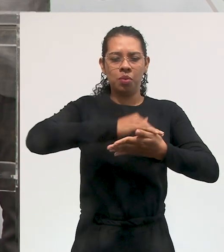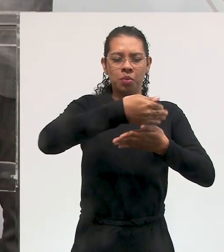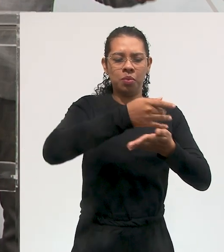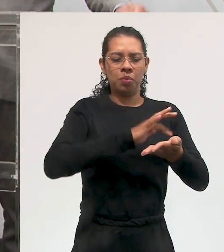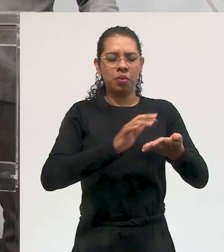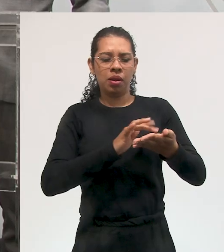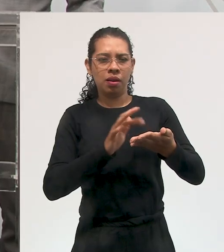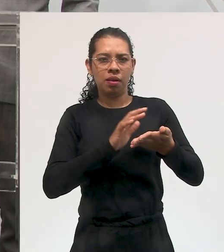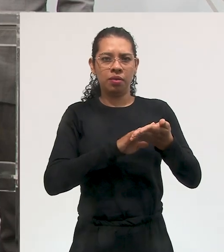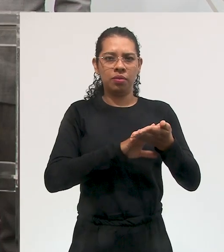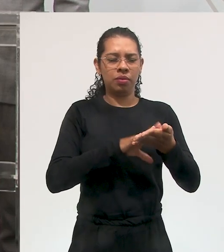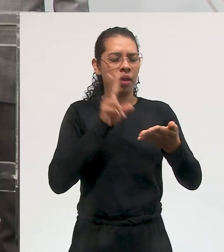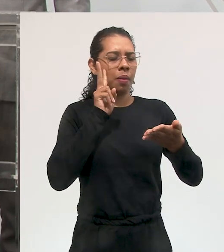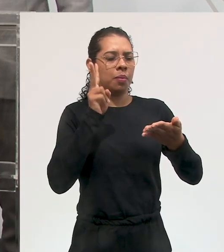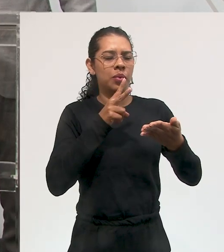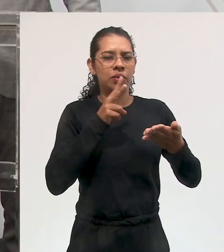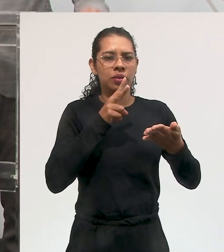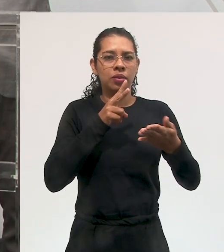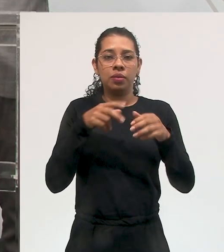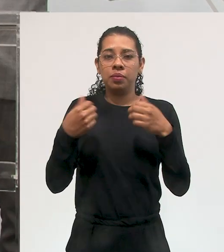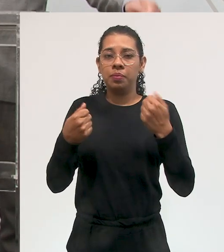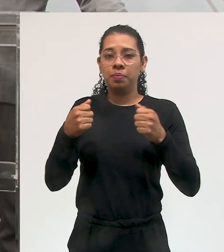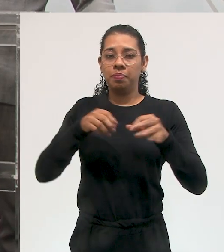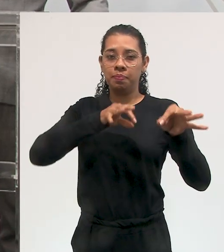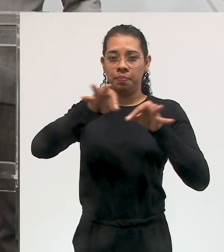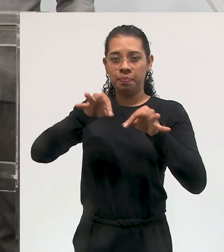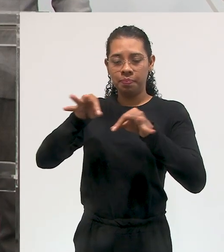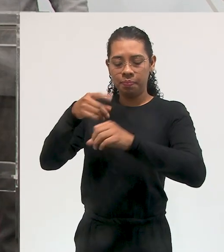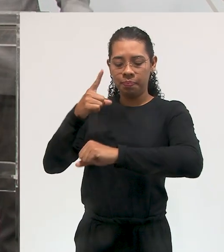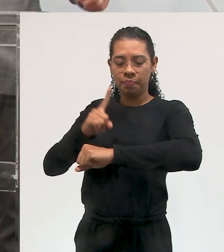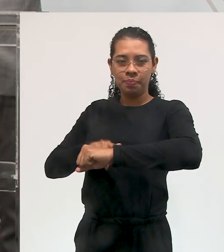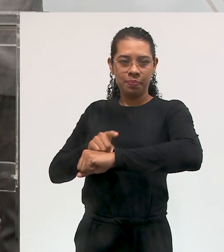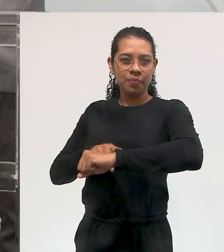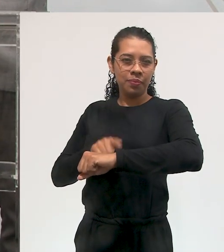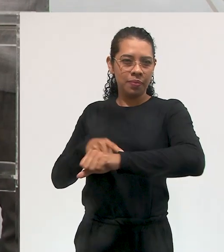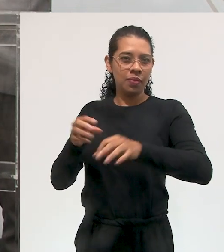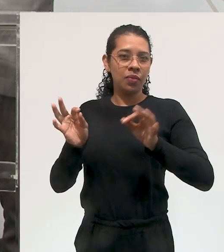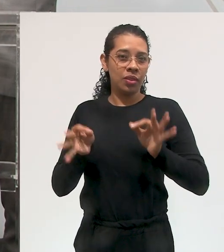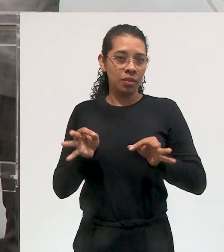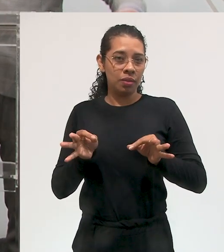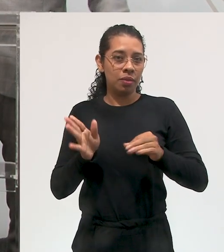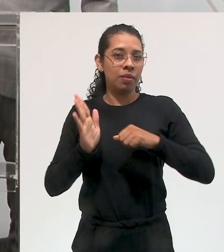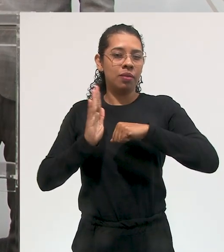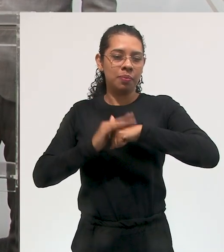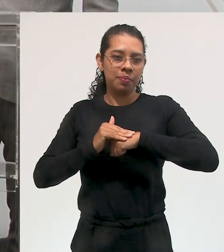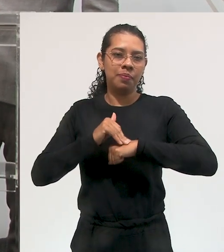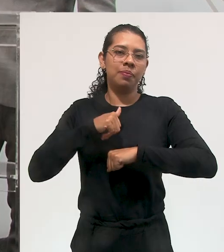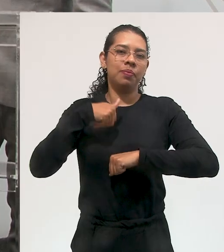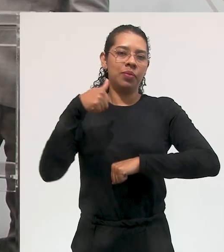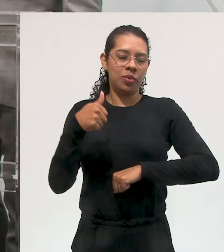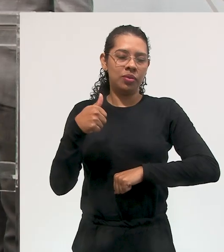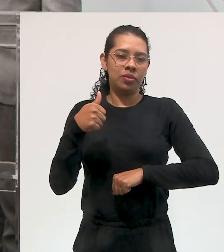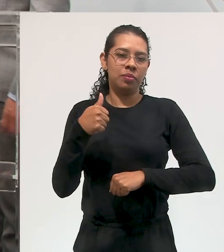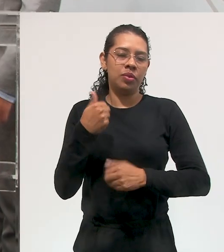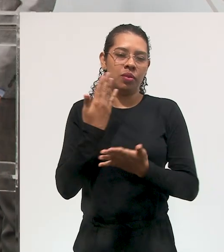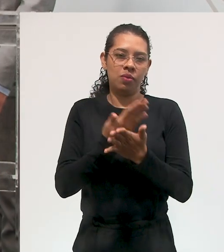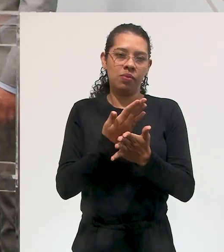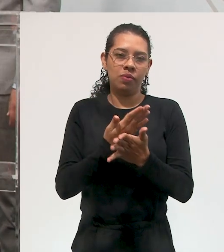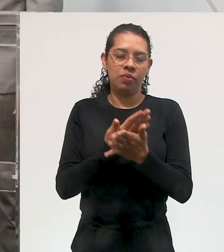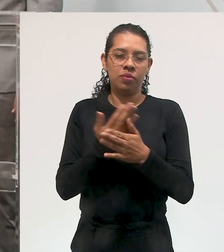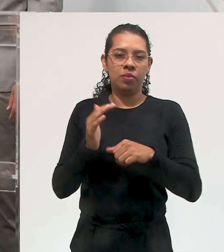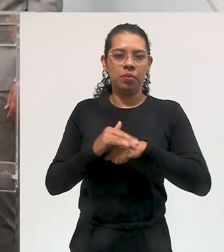aula de uma forma tal, de outra forma, horário, organizar tudo direitinho para cada vez